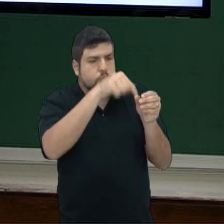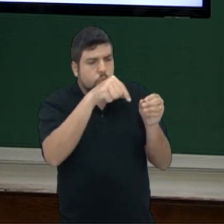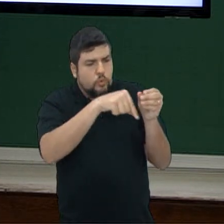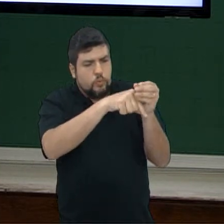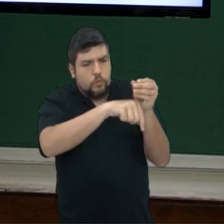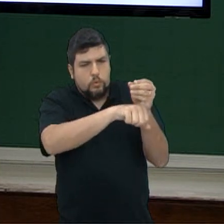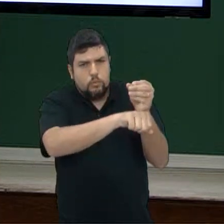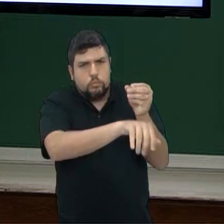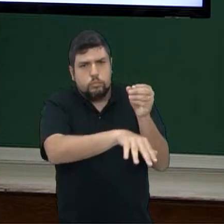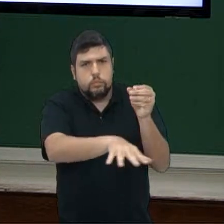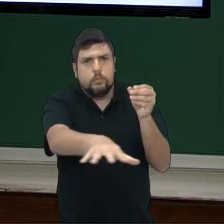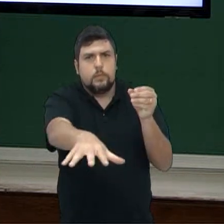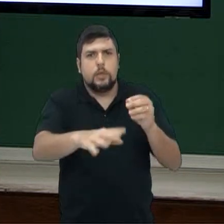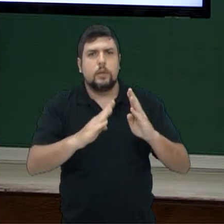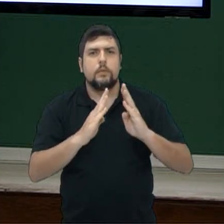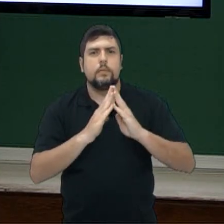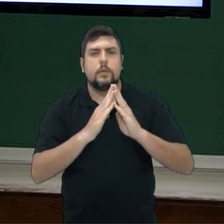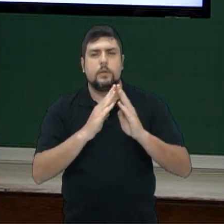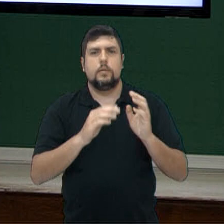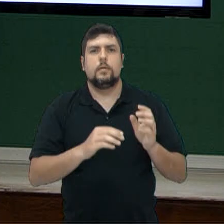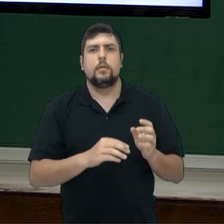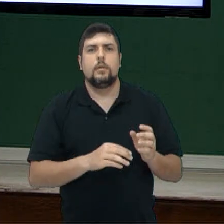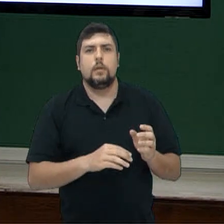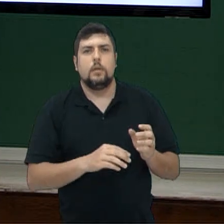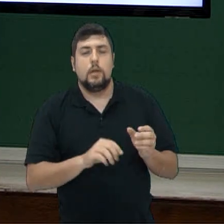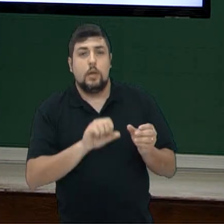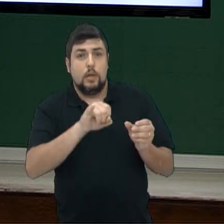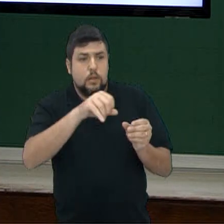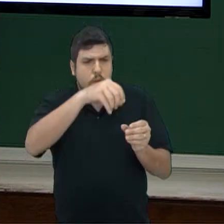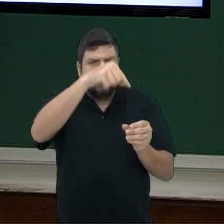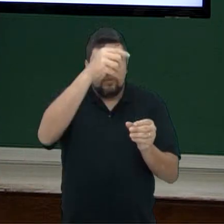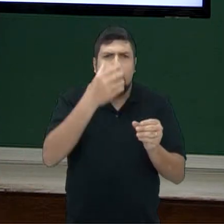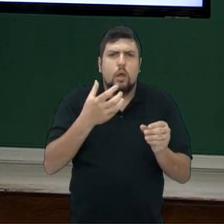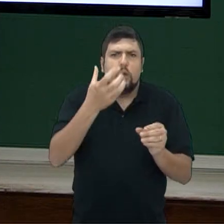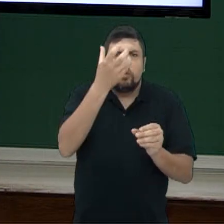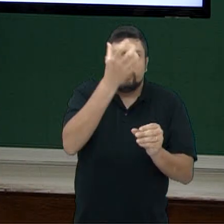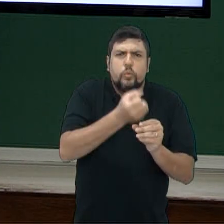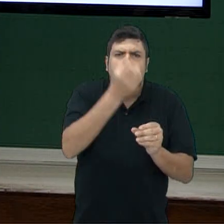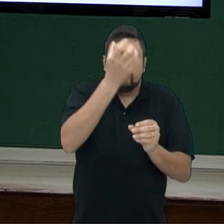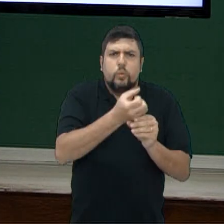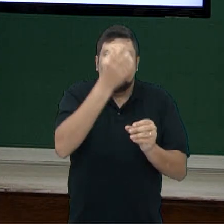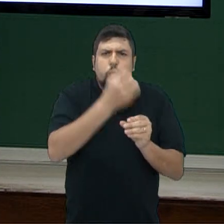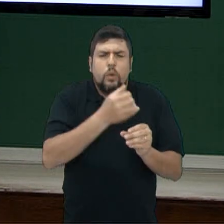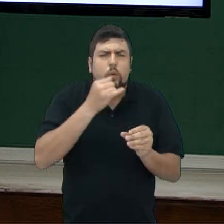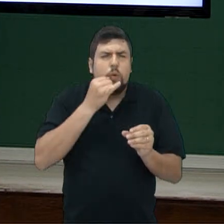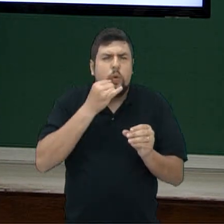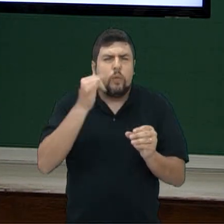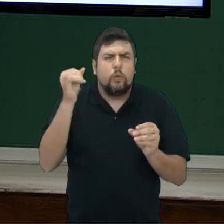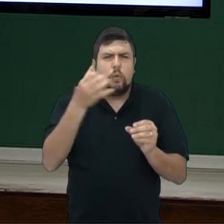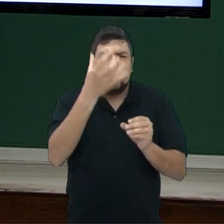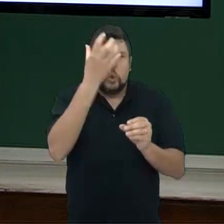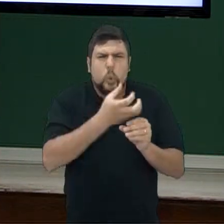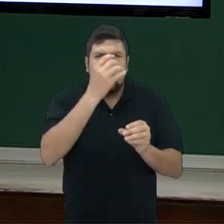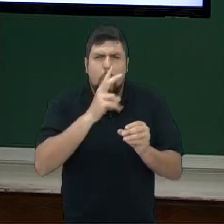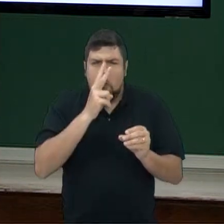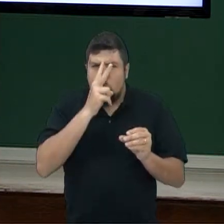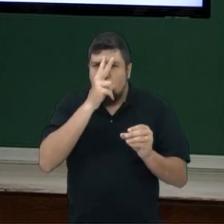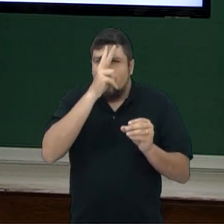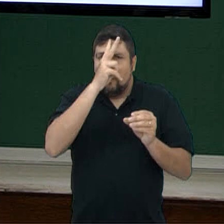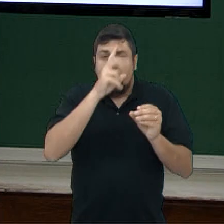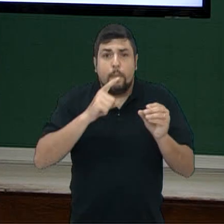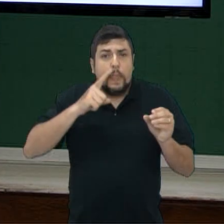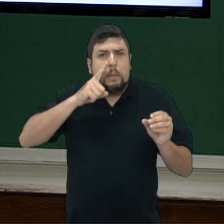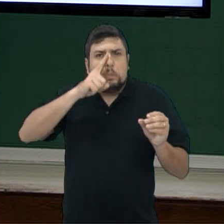ali, né, a intensidade ali, né. Se for muito intensa a passagem de corrente elétrica, o disjuntor